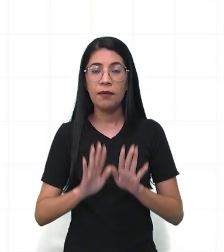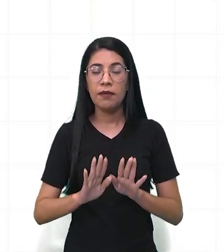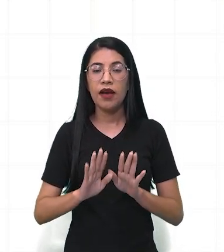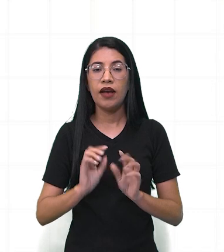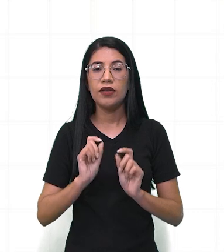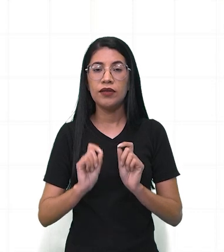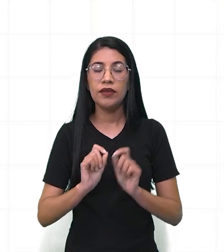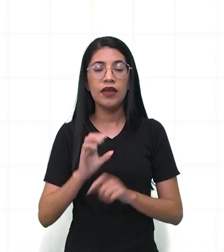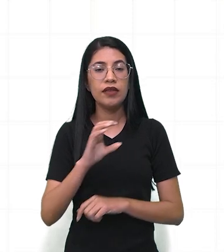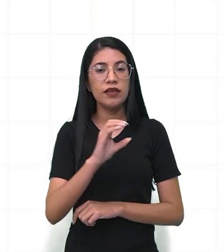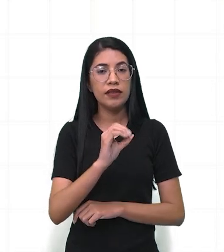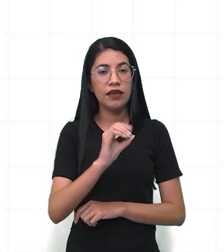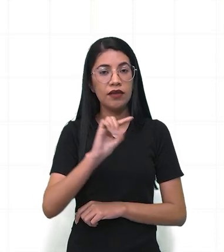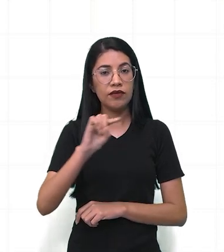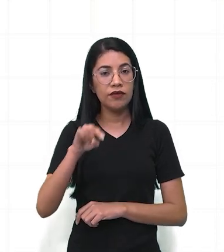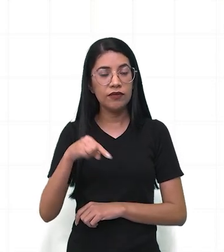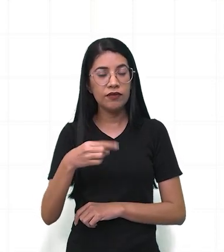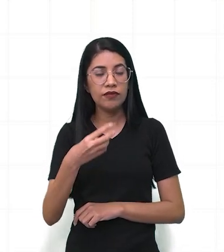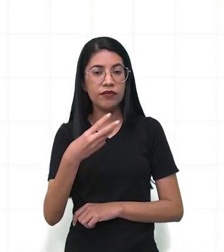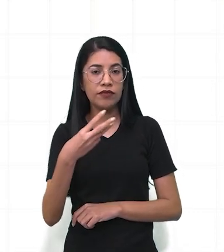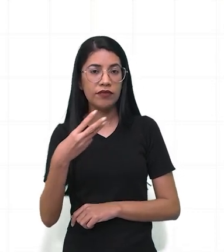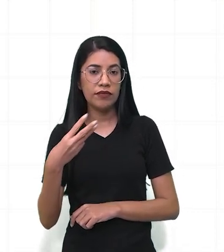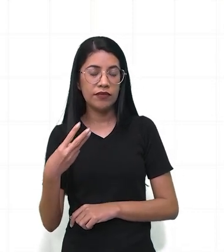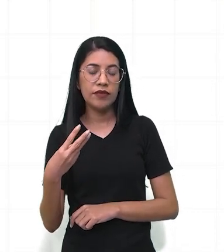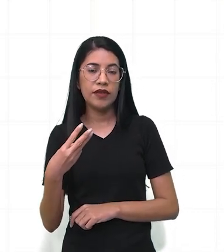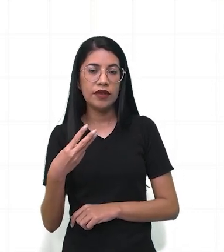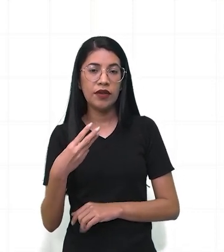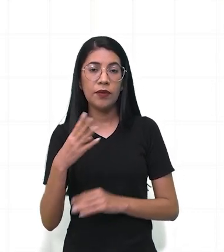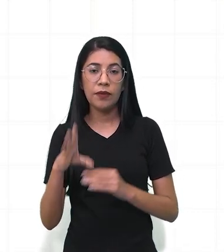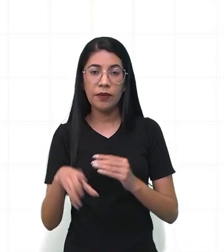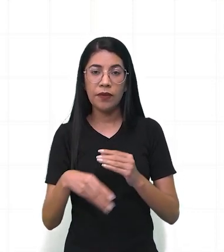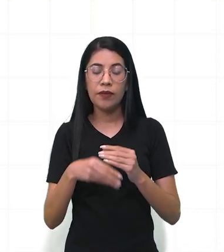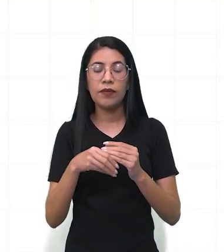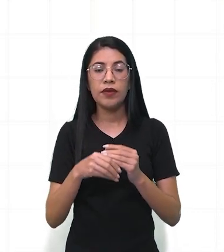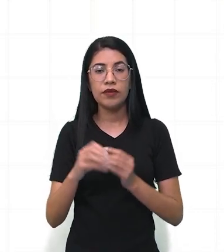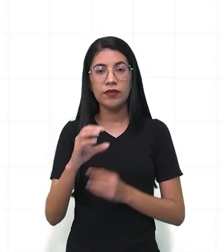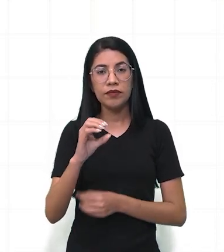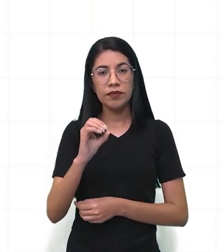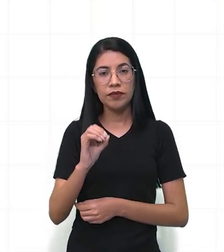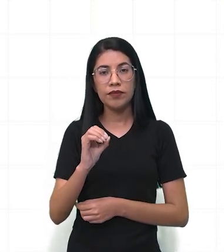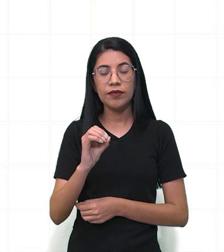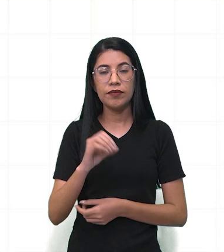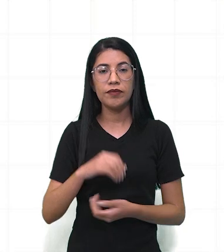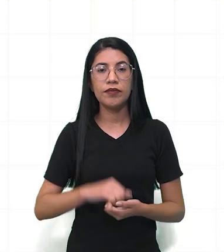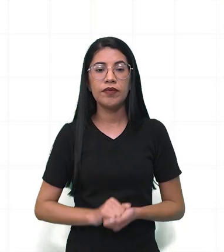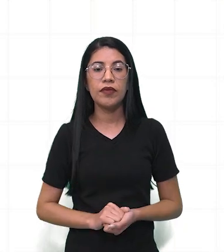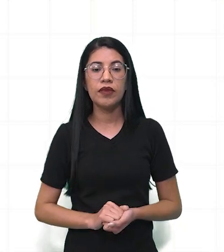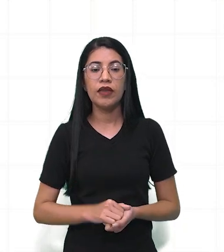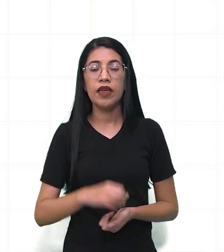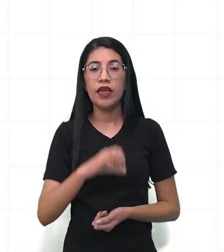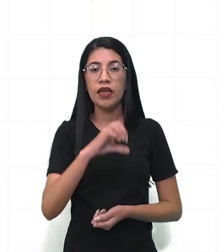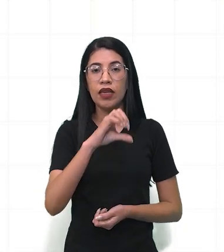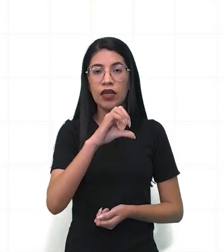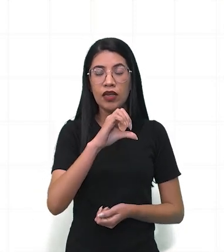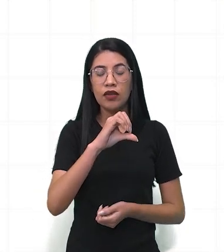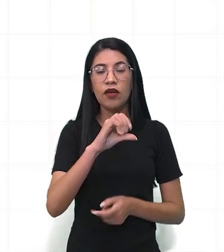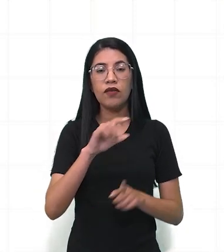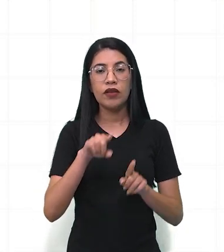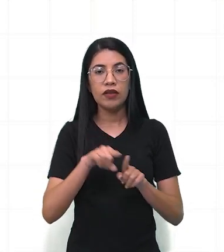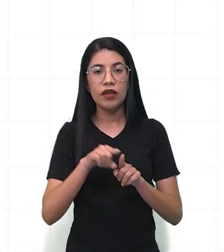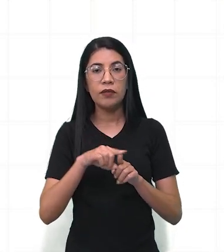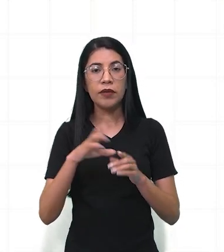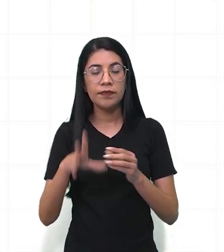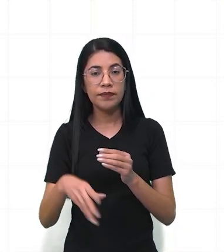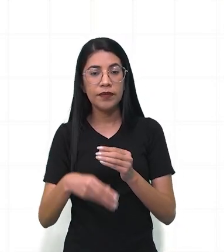embaixo, eu acrescento o 0. E como é 90, não é 9, coloco aqui esse outro 0.